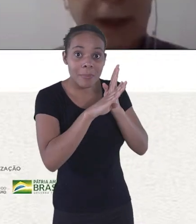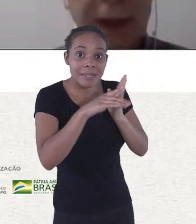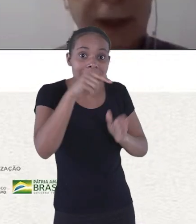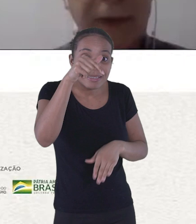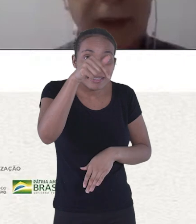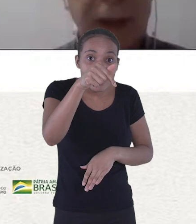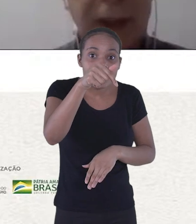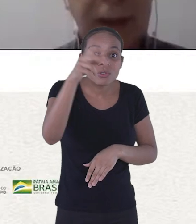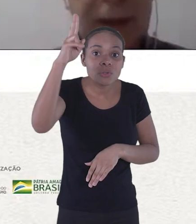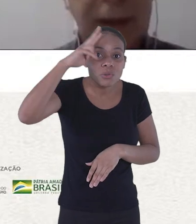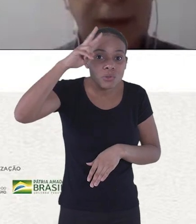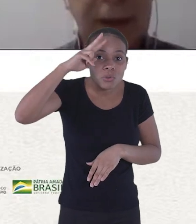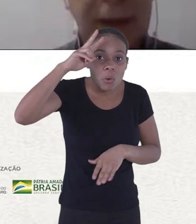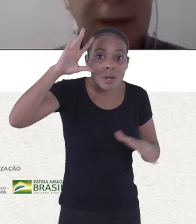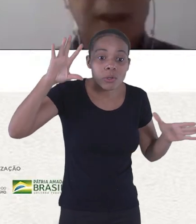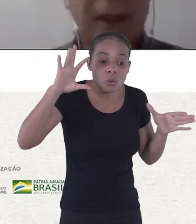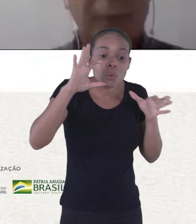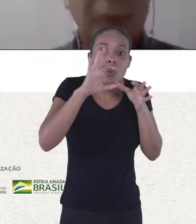histórias entrelaçadas.